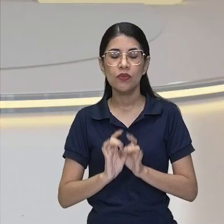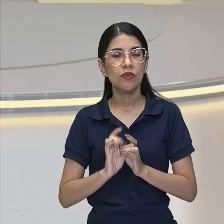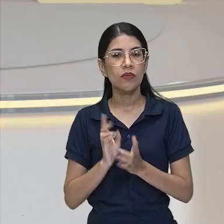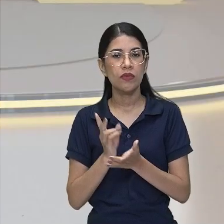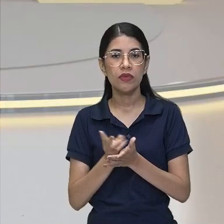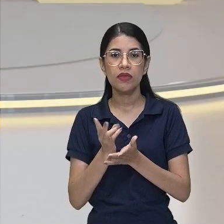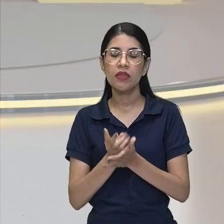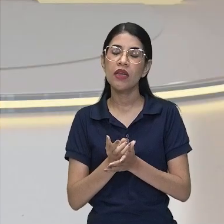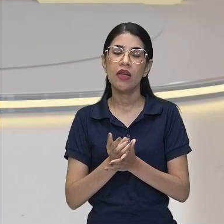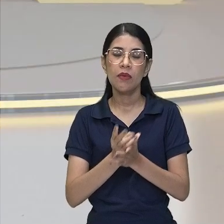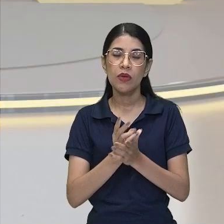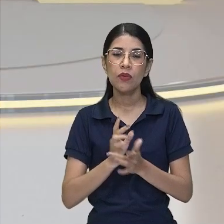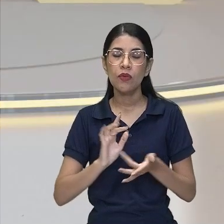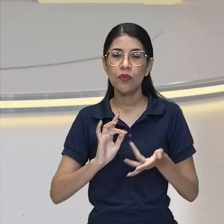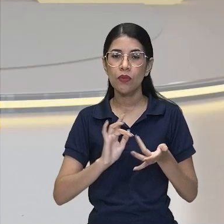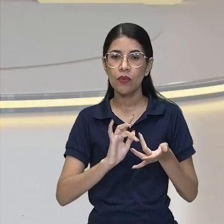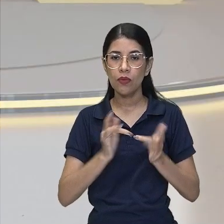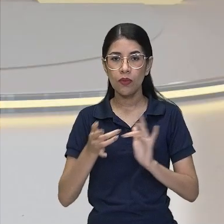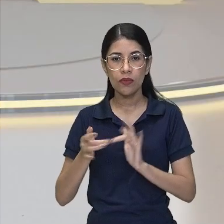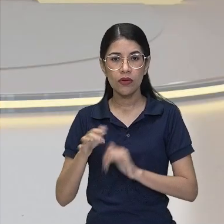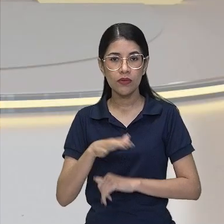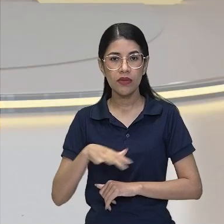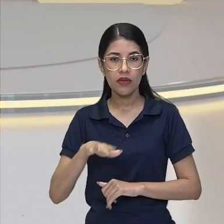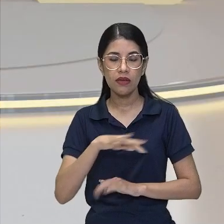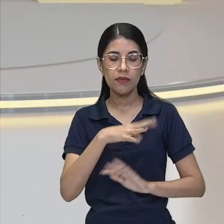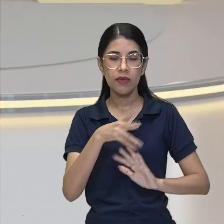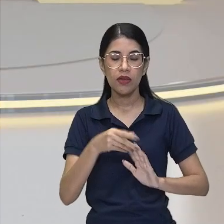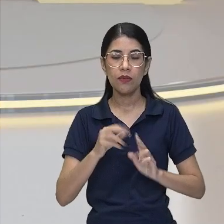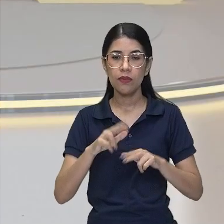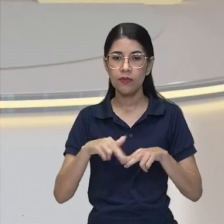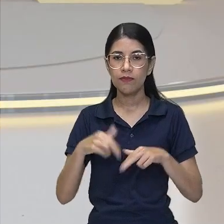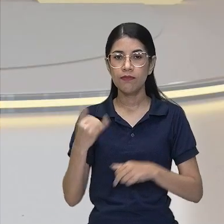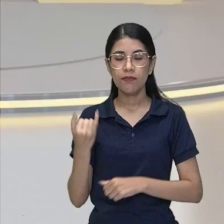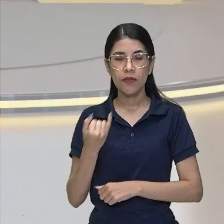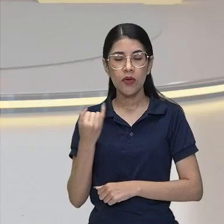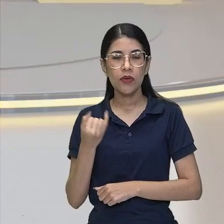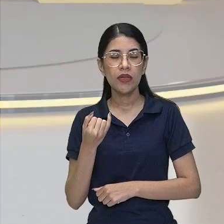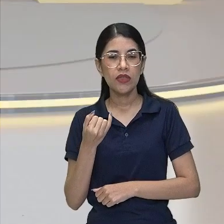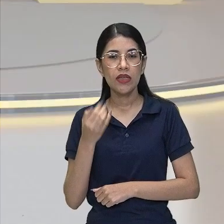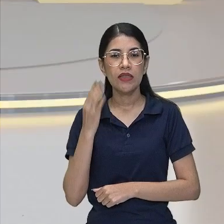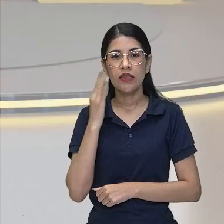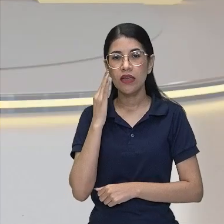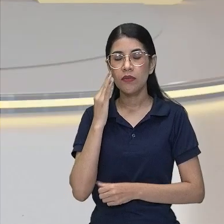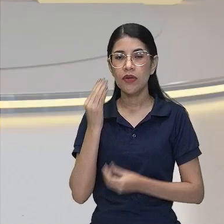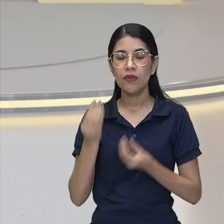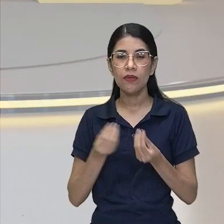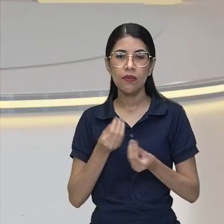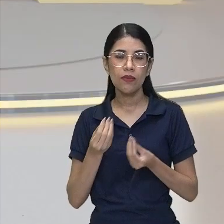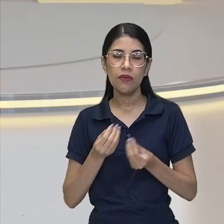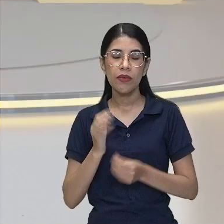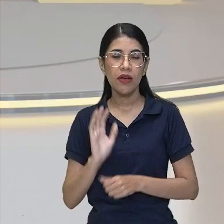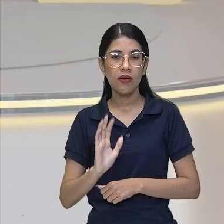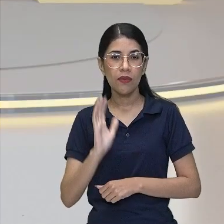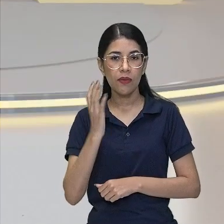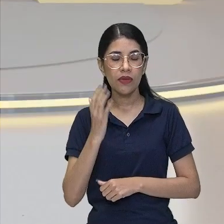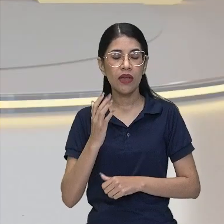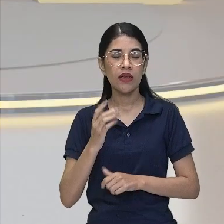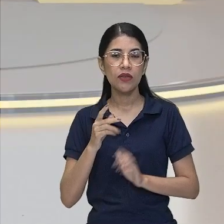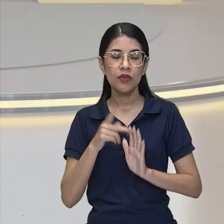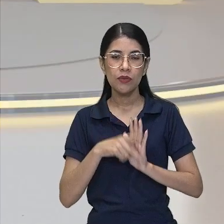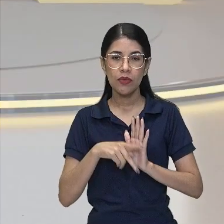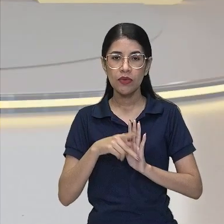aí o contexto amazônico, né? Então é sempre importante a gente saber um pouco do que é feito, né, quanto a